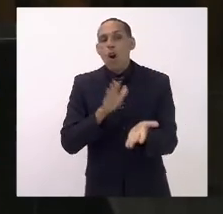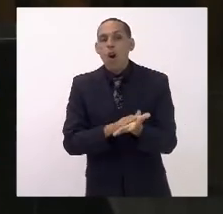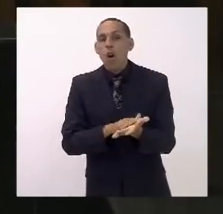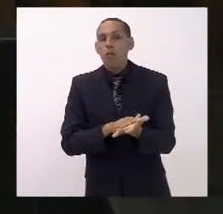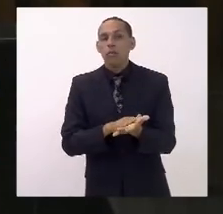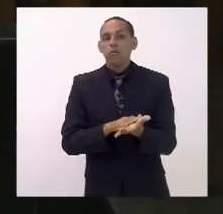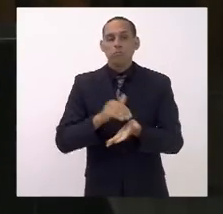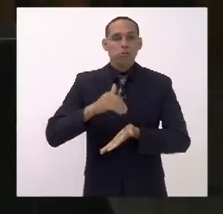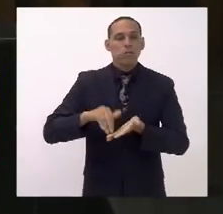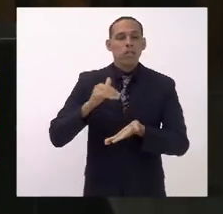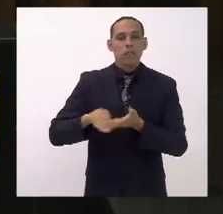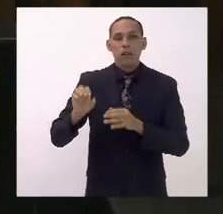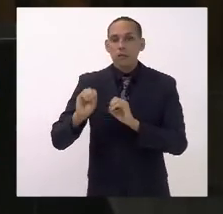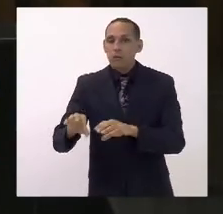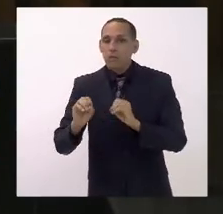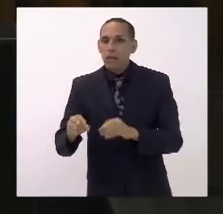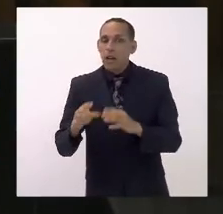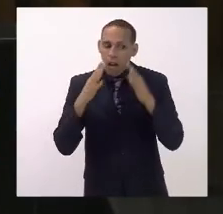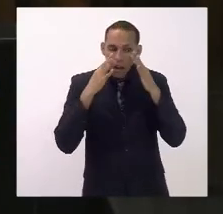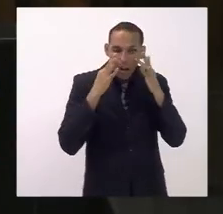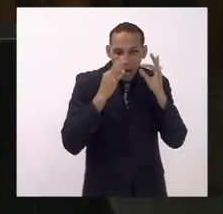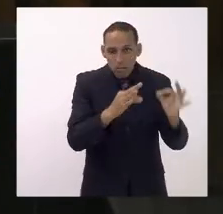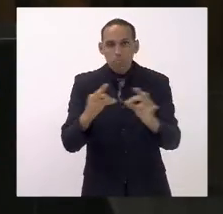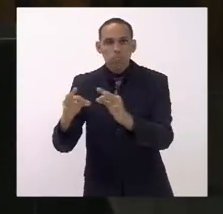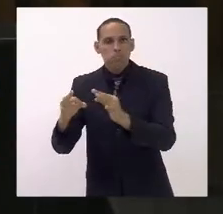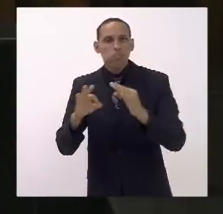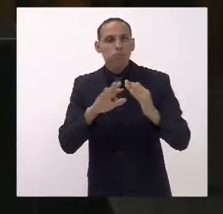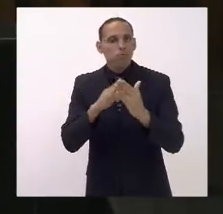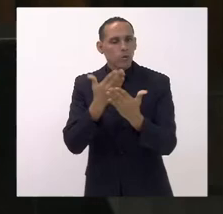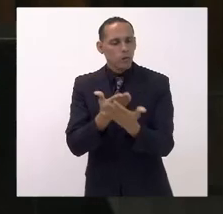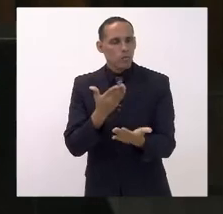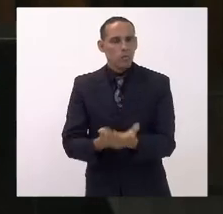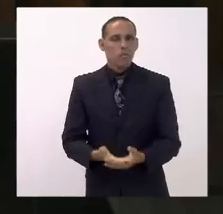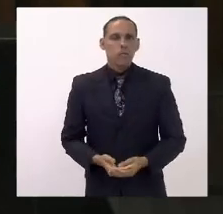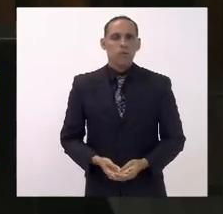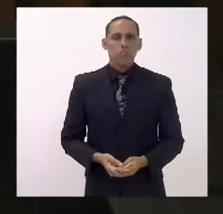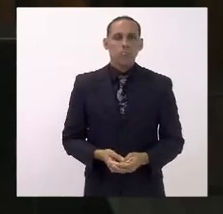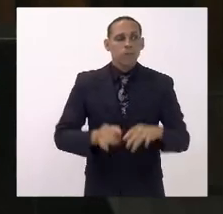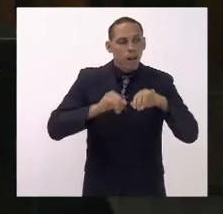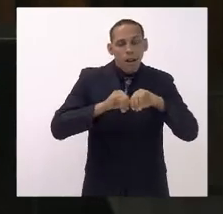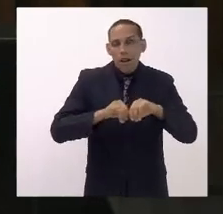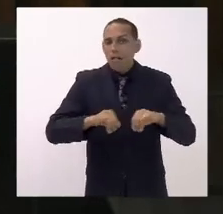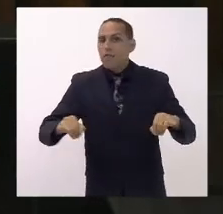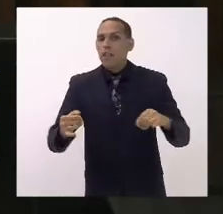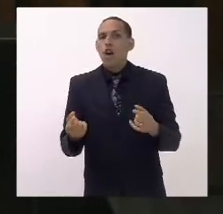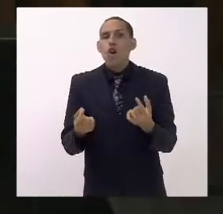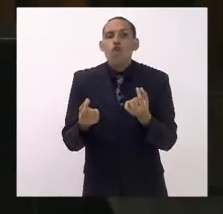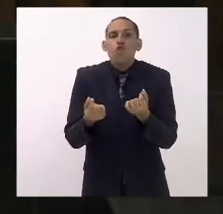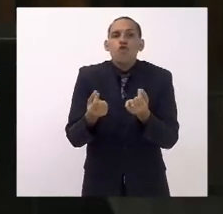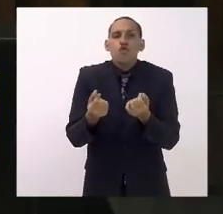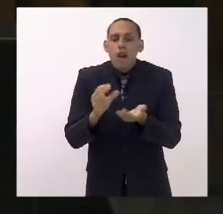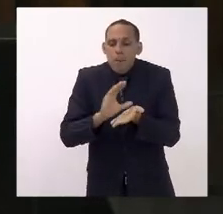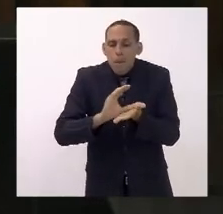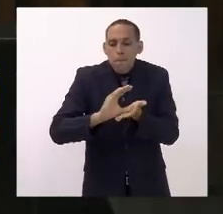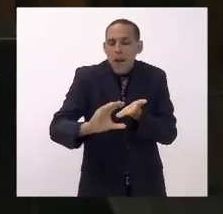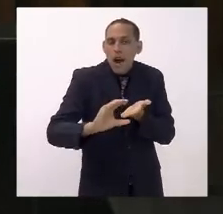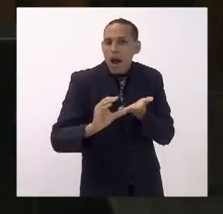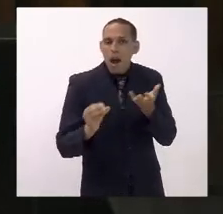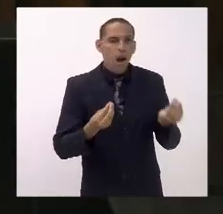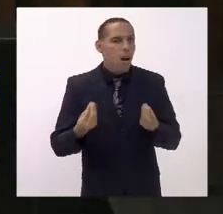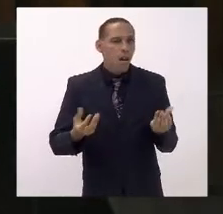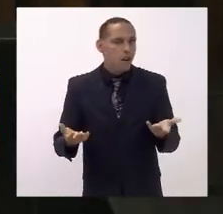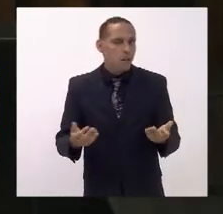Educação que dê atenção para essas escolas, que diga quanto vai ser o repasse, a verba extra que vai ser